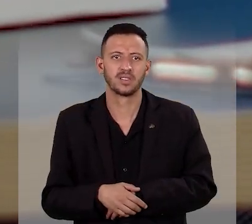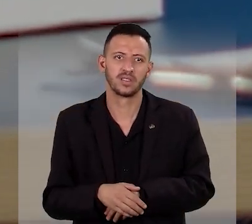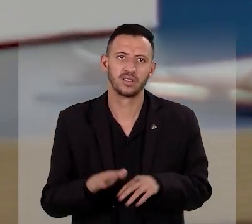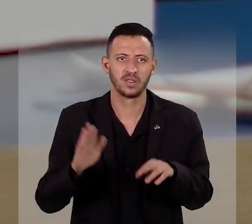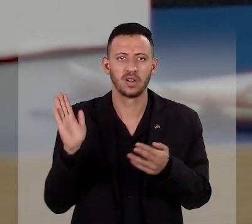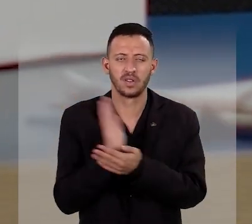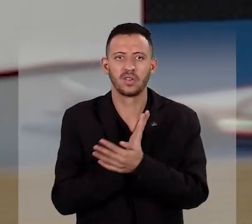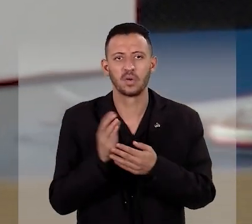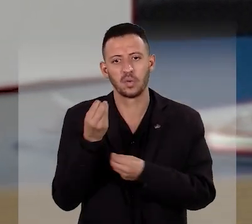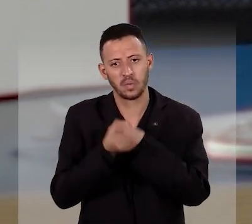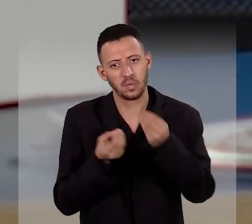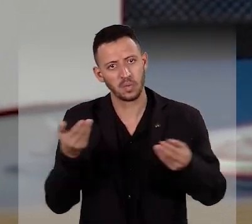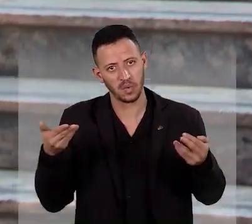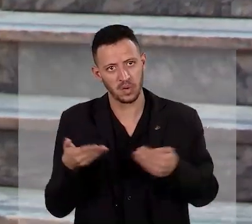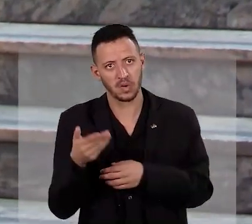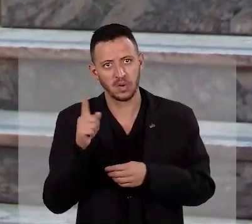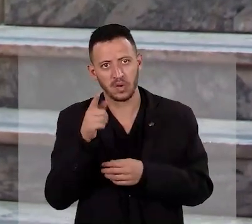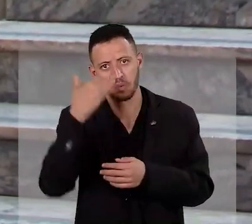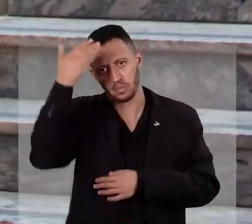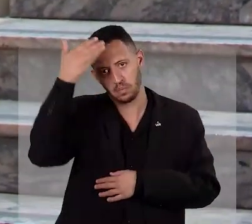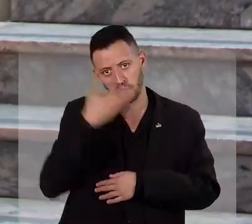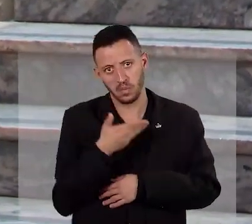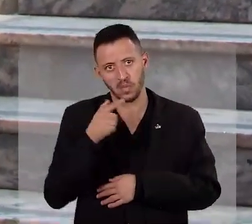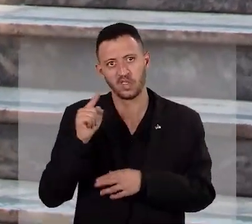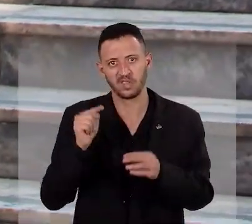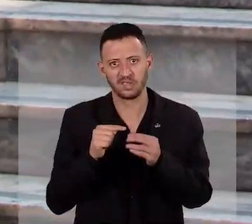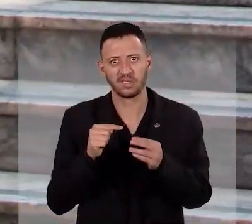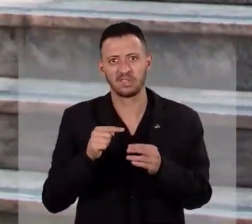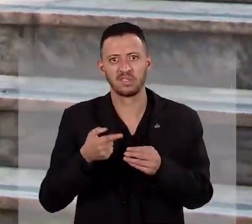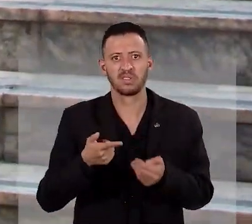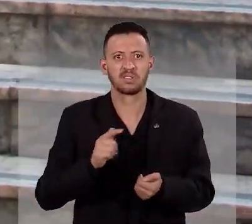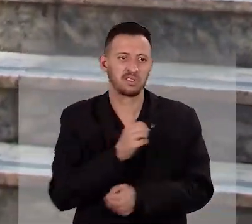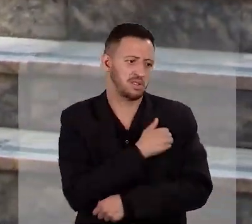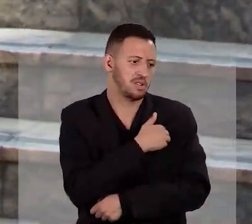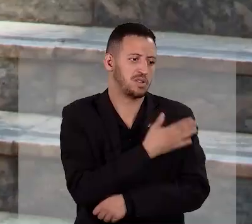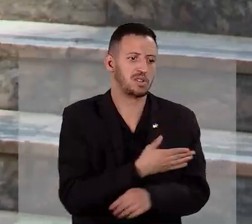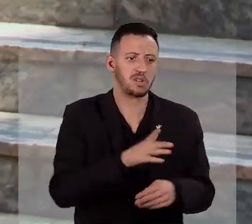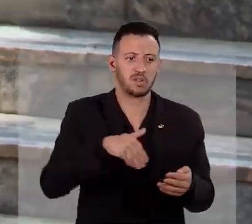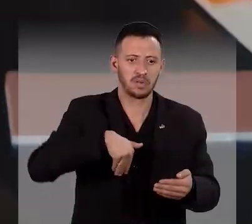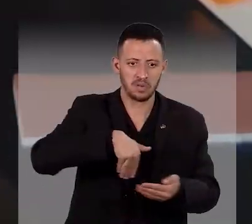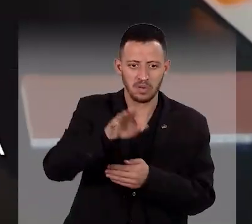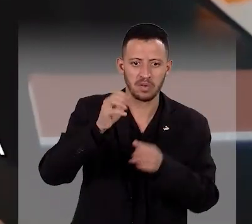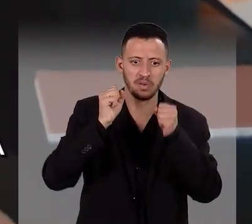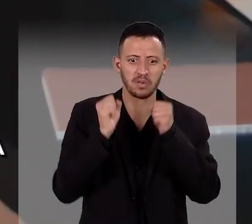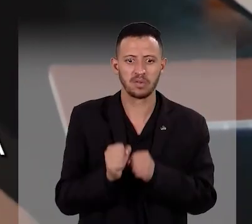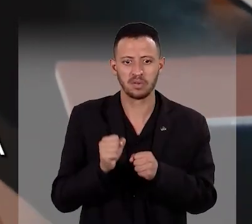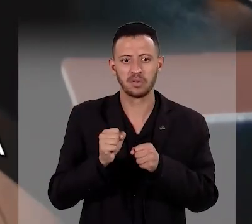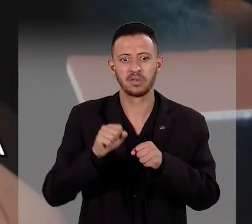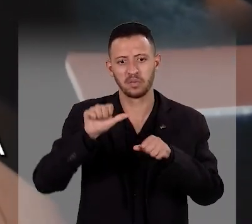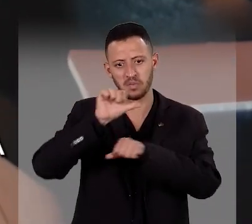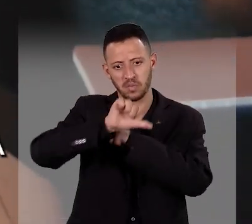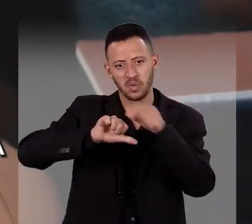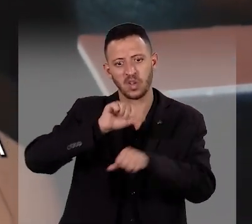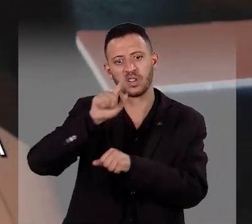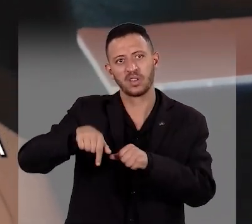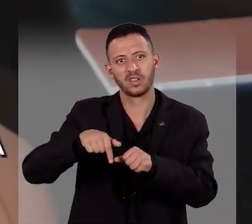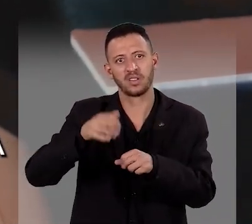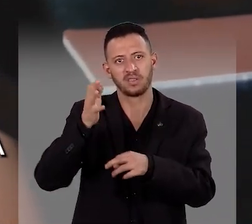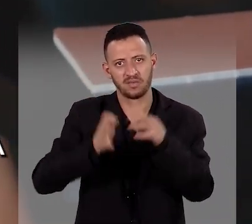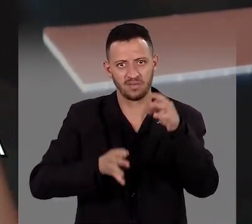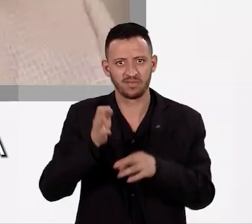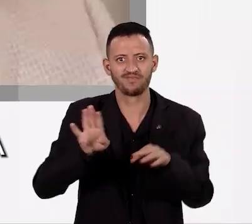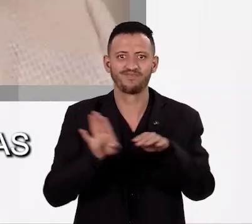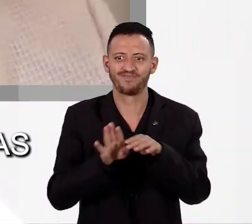da estabilidade. Em casos como este, se comprovado o caráter discriminatório, a demissão pode ser revertida